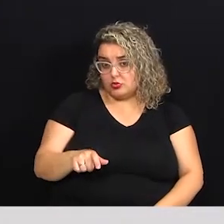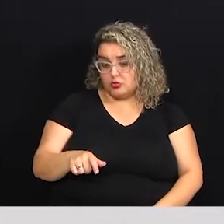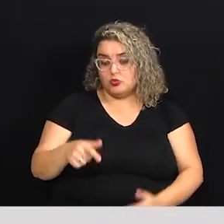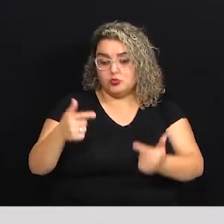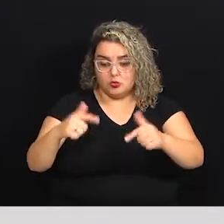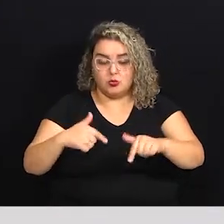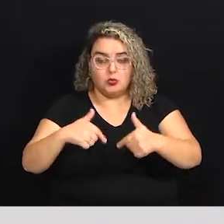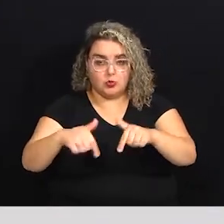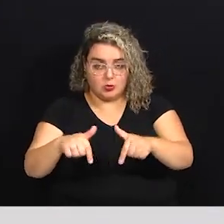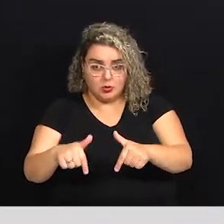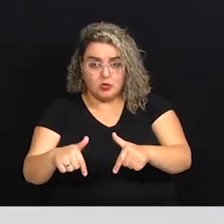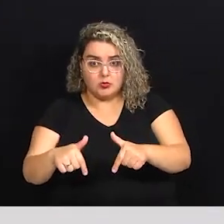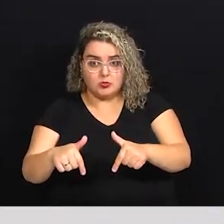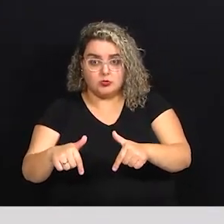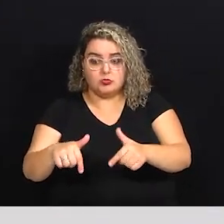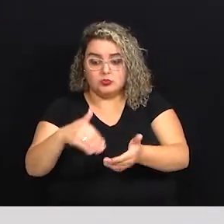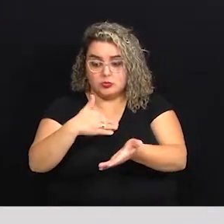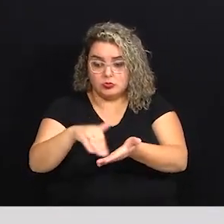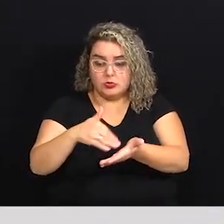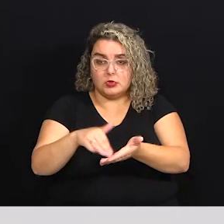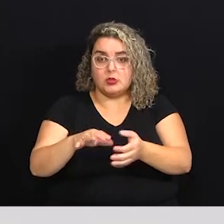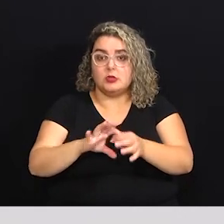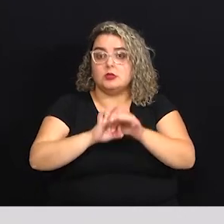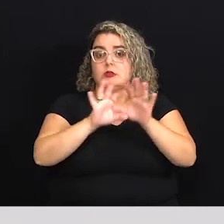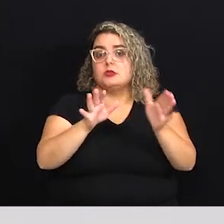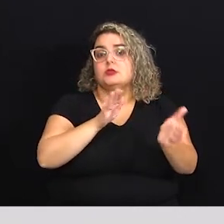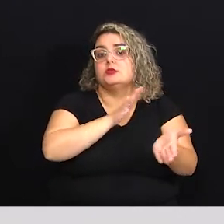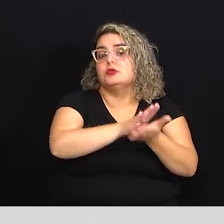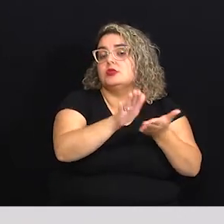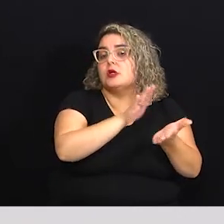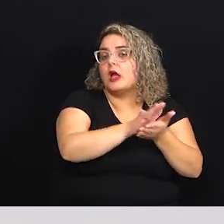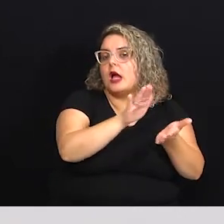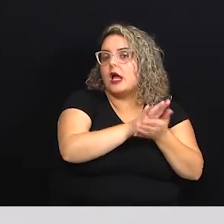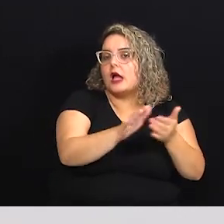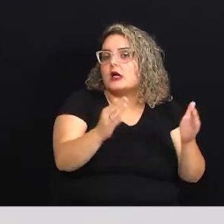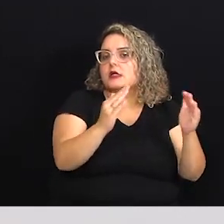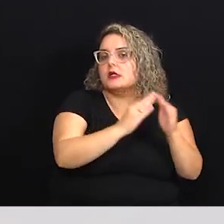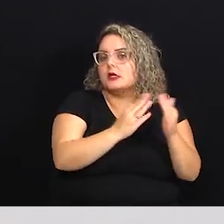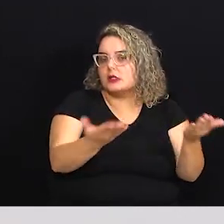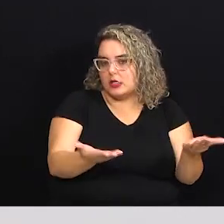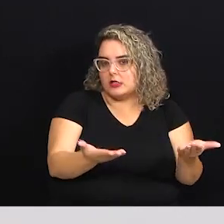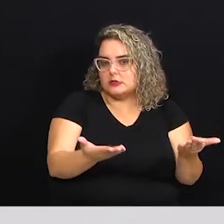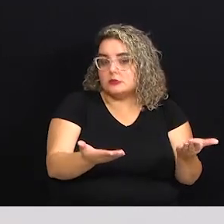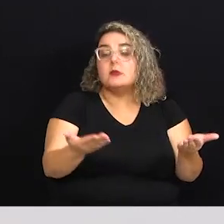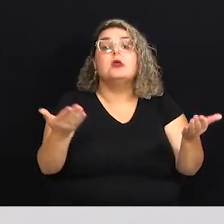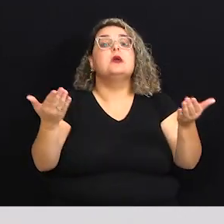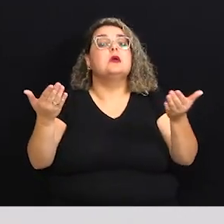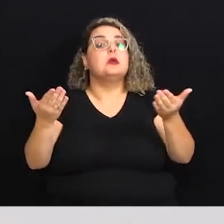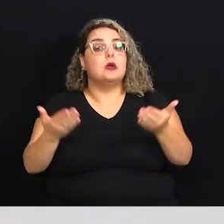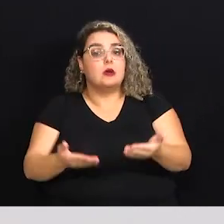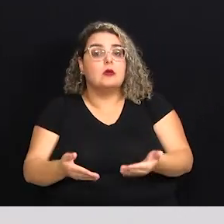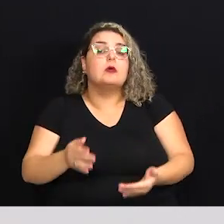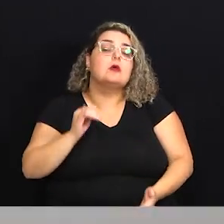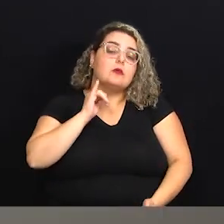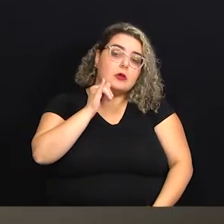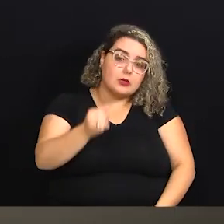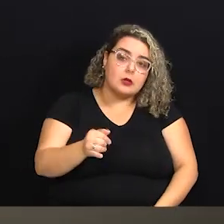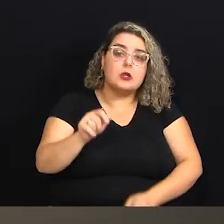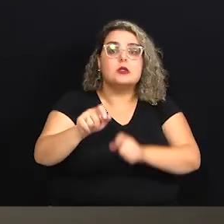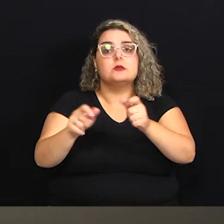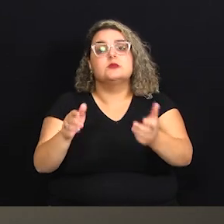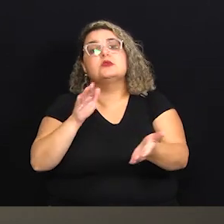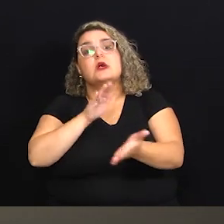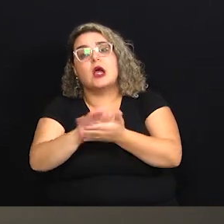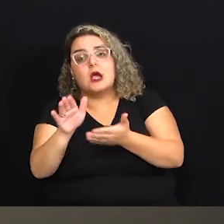pessoa estava trabalhando no escritório, ele deixava de consumir em casa aquela energia. E agora é justamente isso que